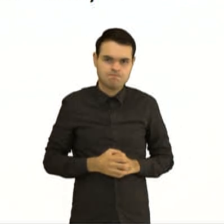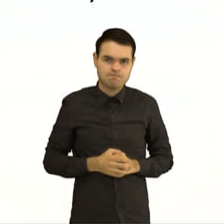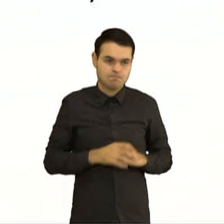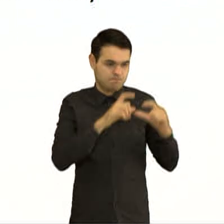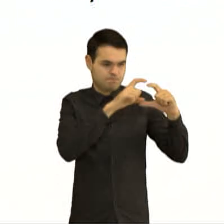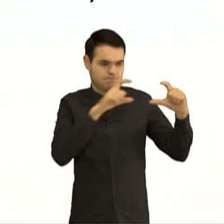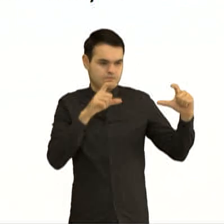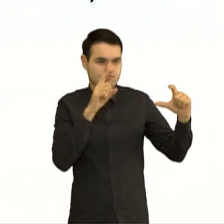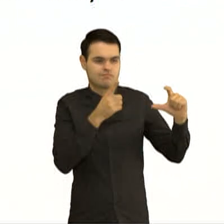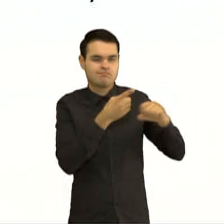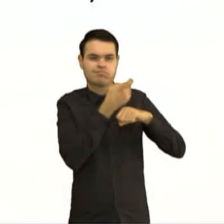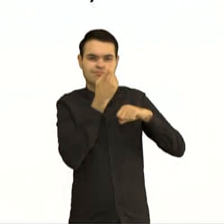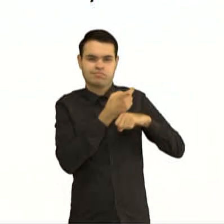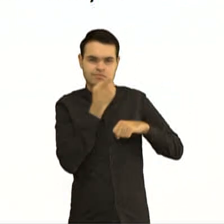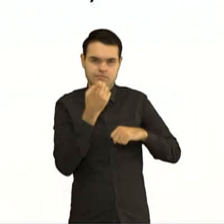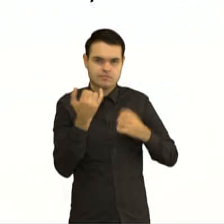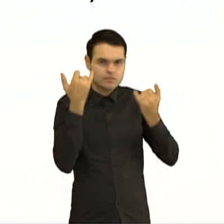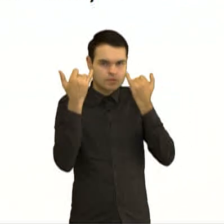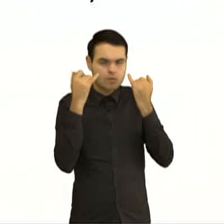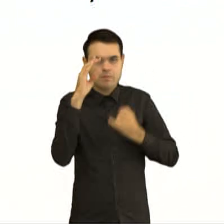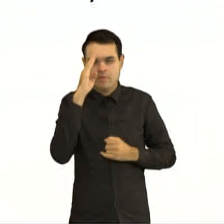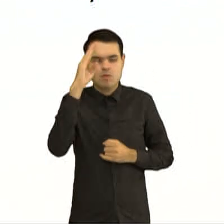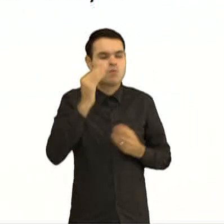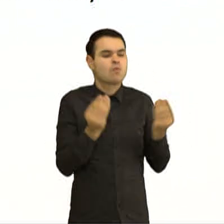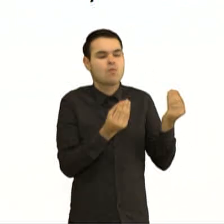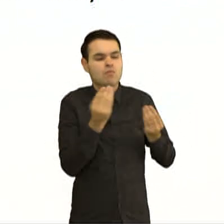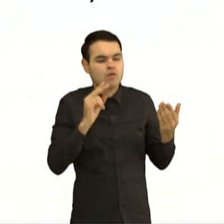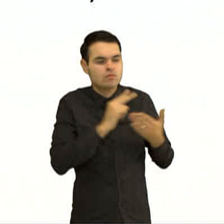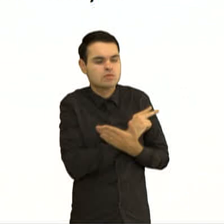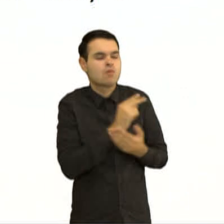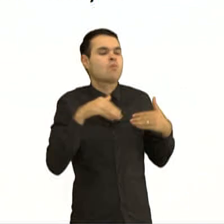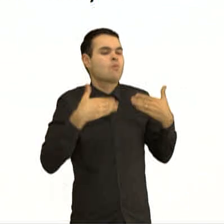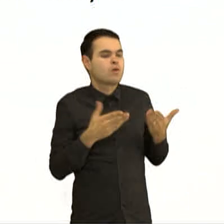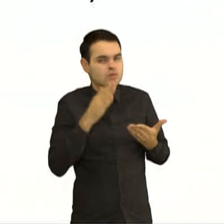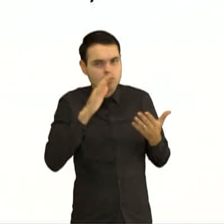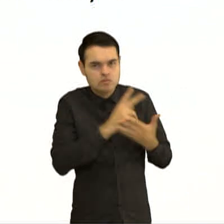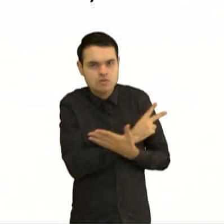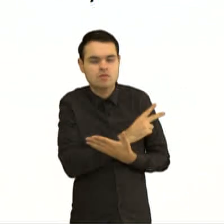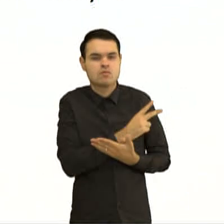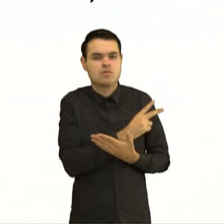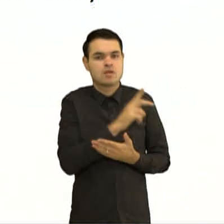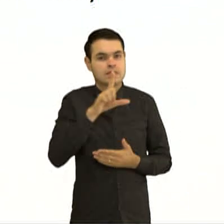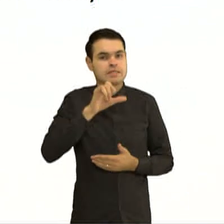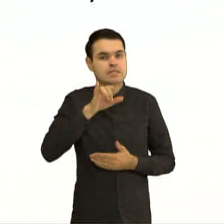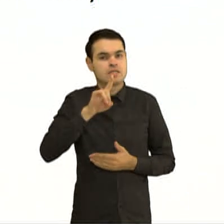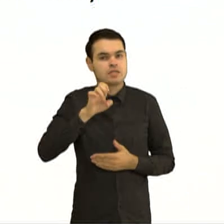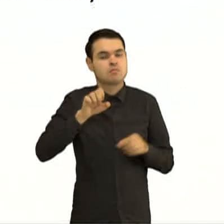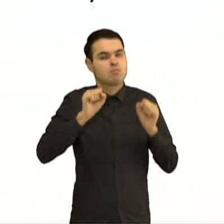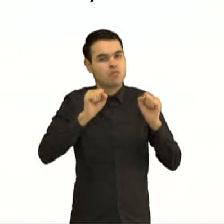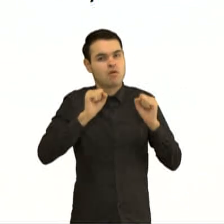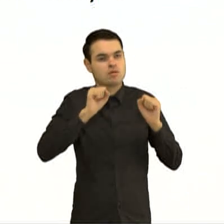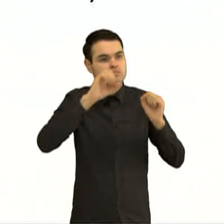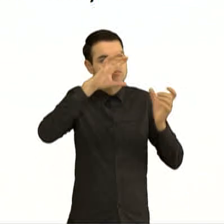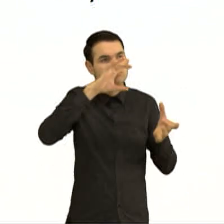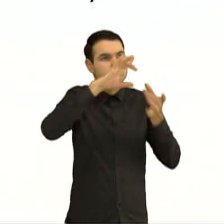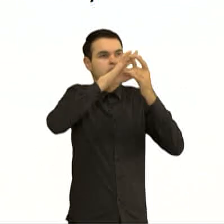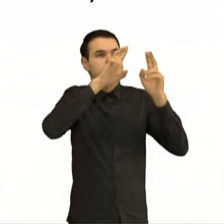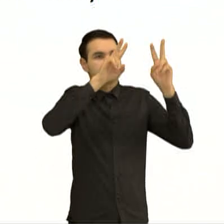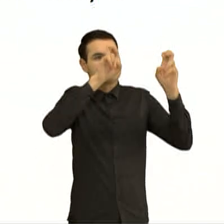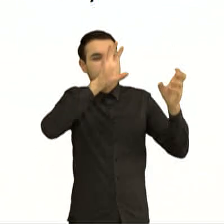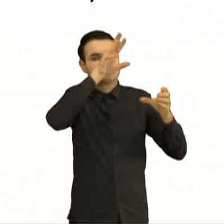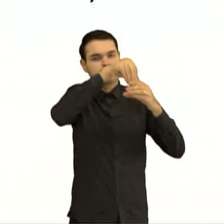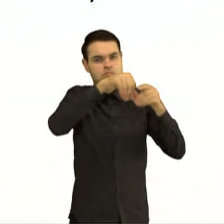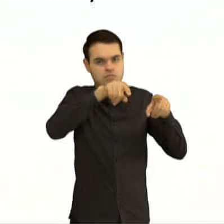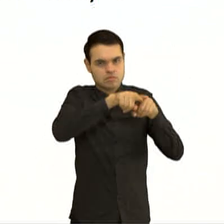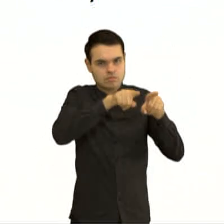as informações principais, o que aconteceu, como, quando. Só que o lead ele pode estar também no título, no subtítulo da